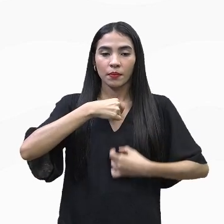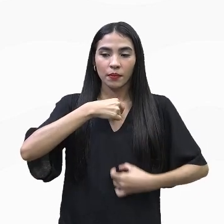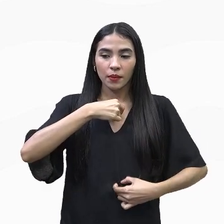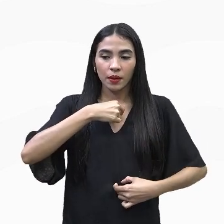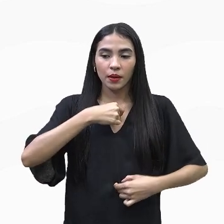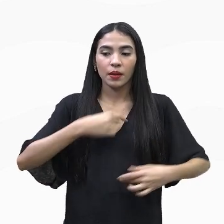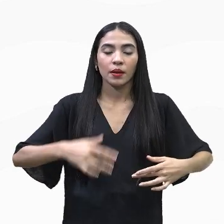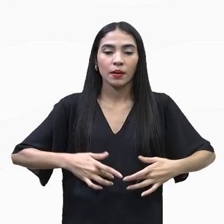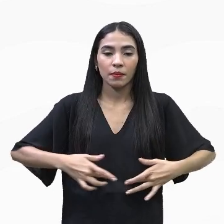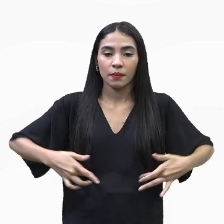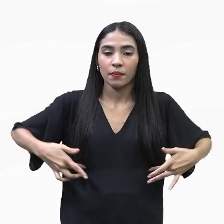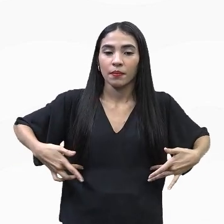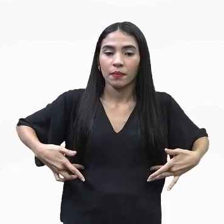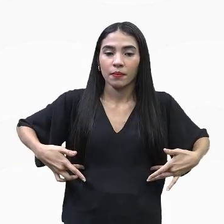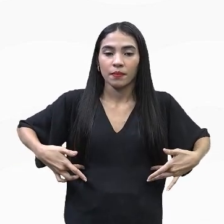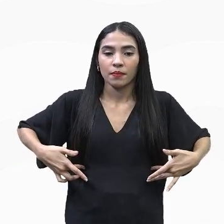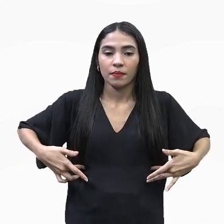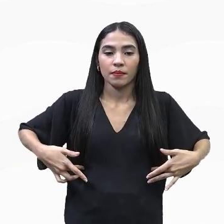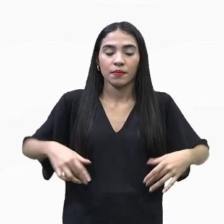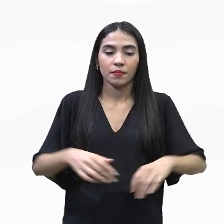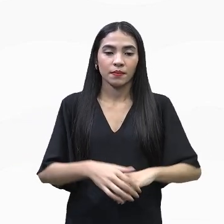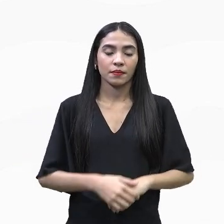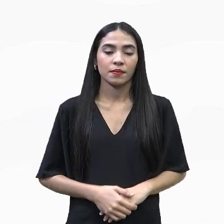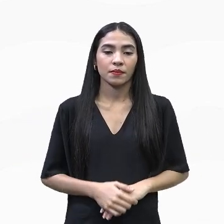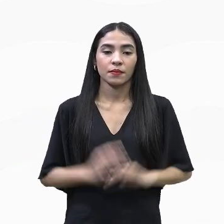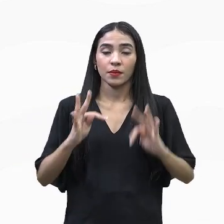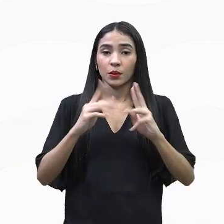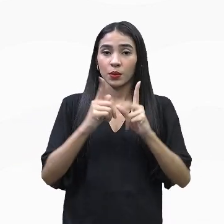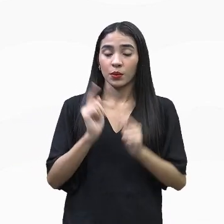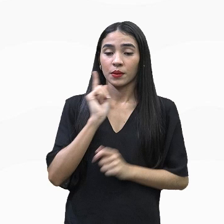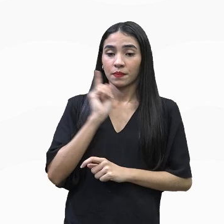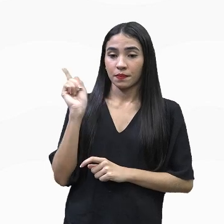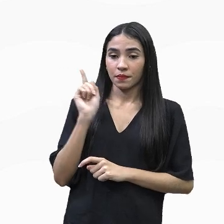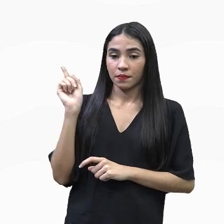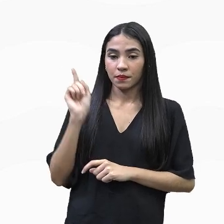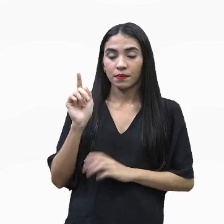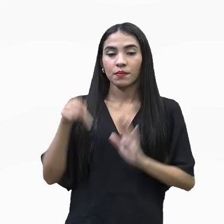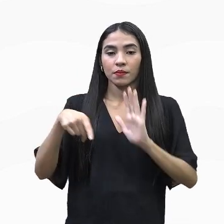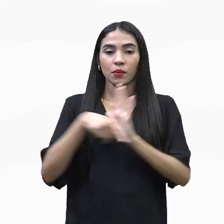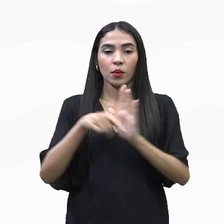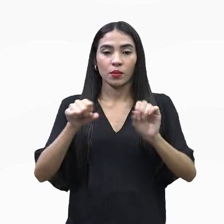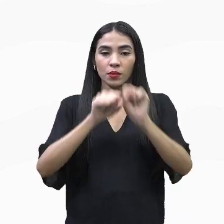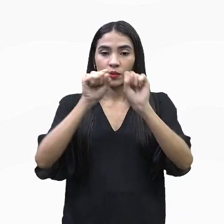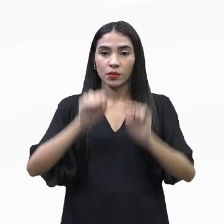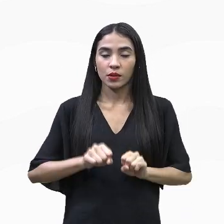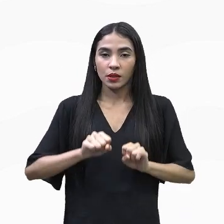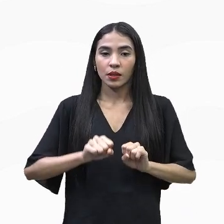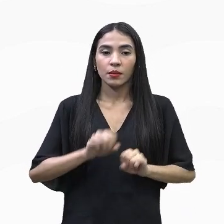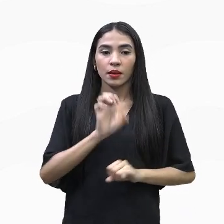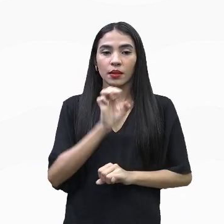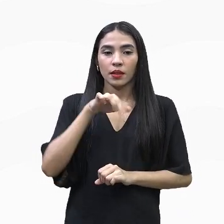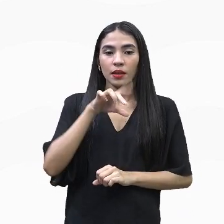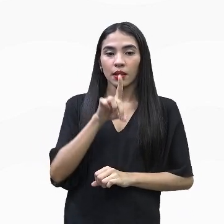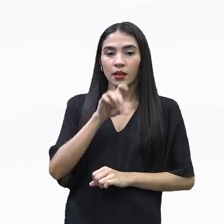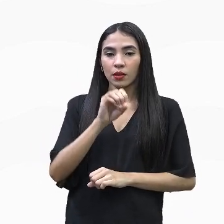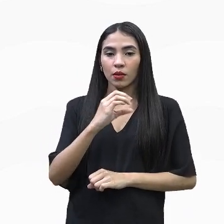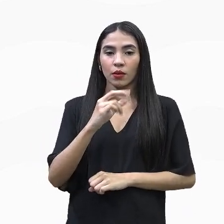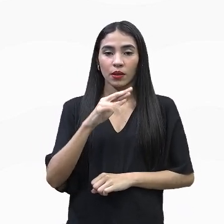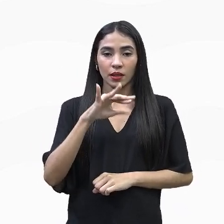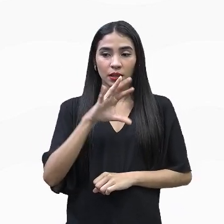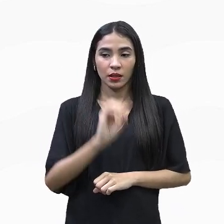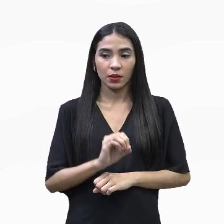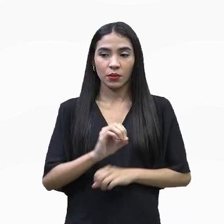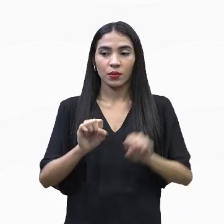pâncreas, glândulas sexuais. Todas estas fazem parte do sistema endócrino,